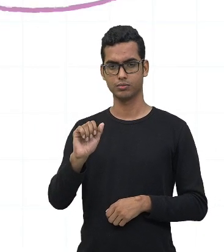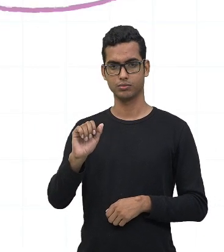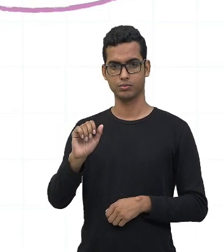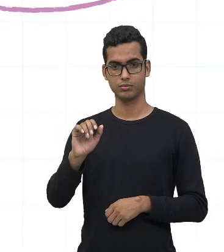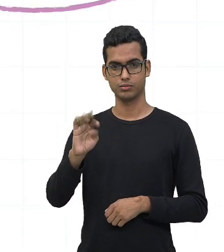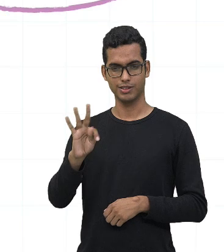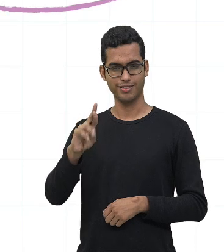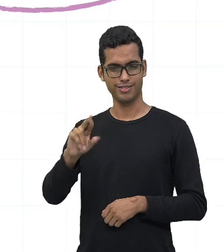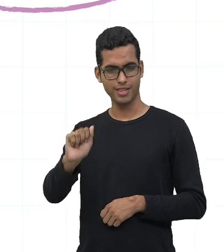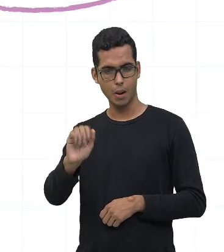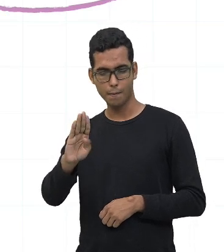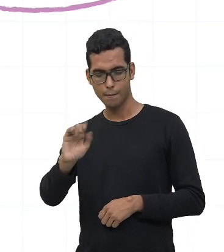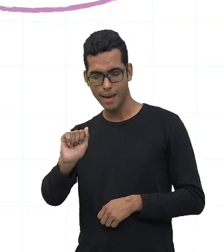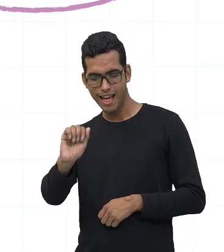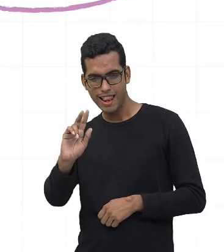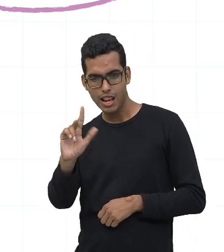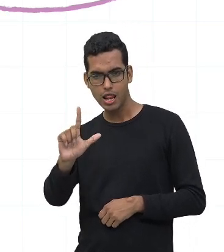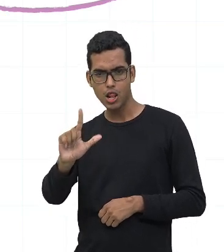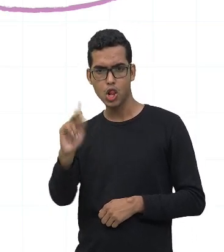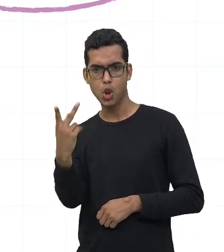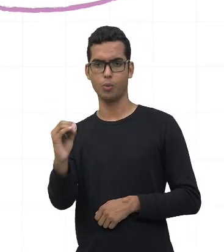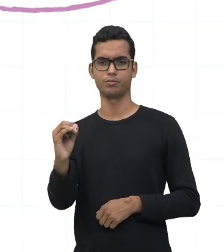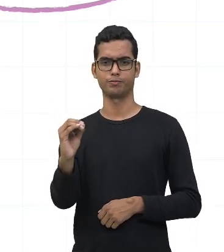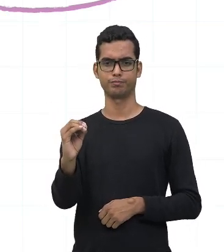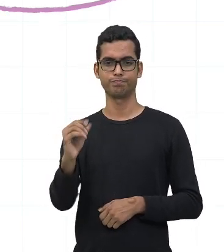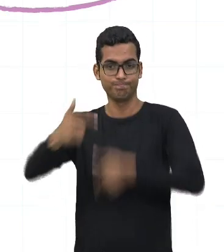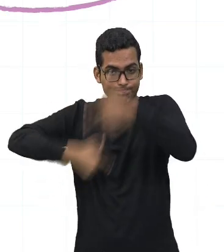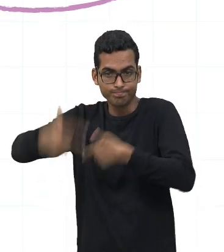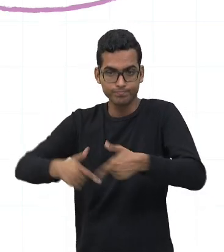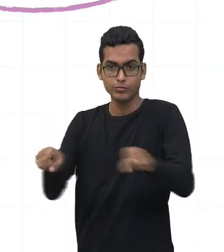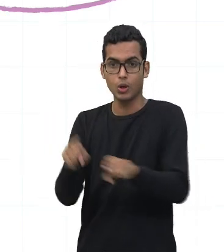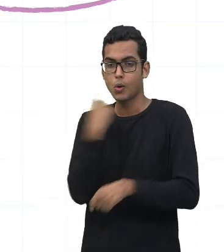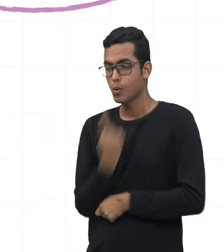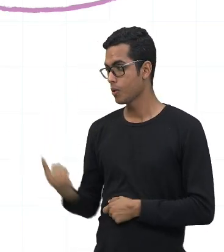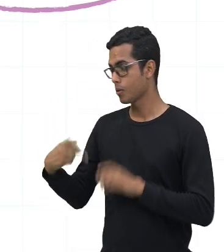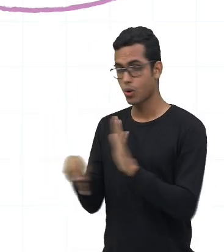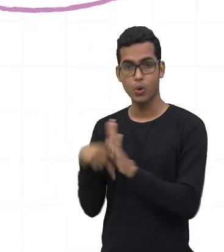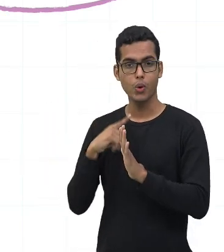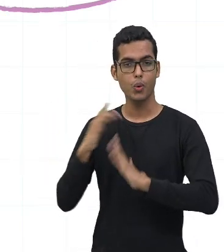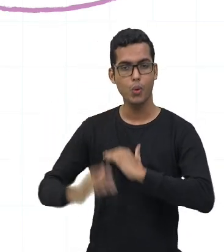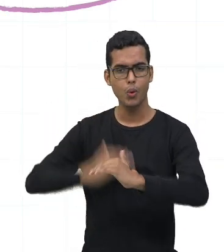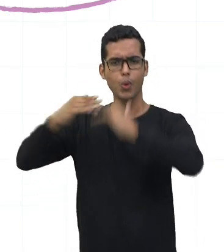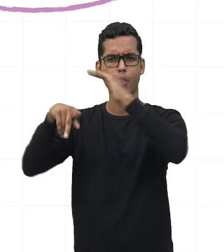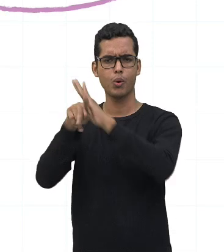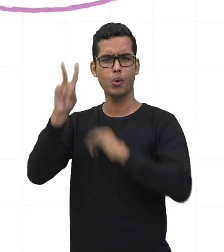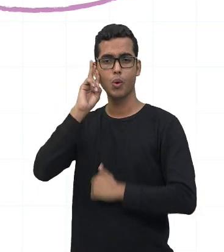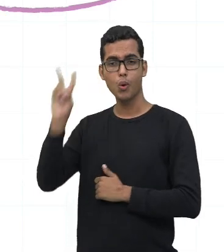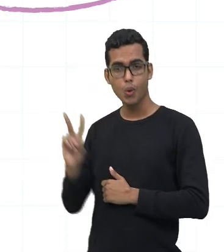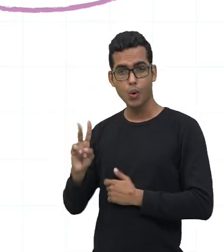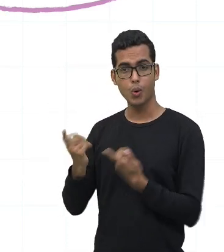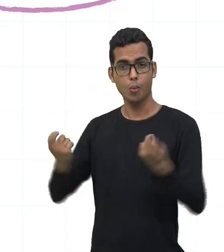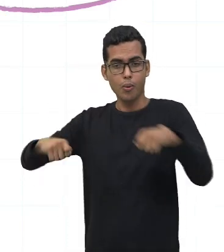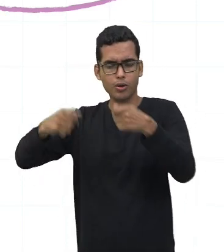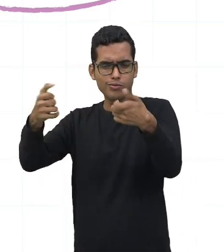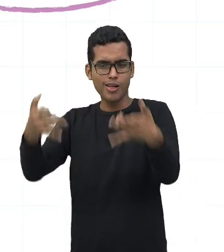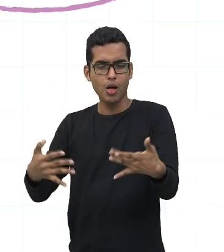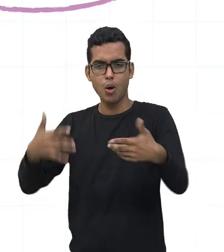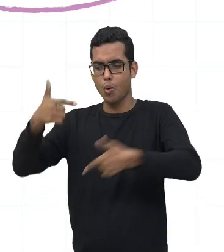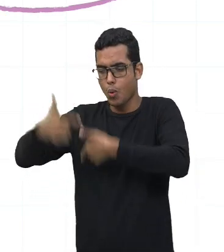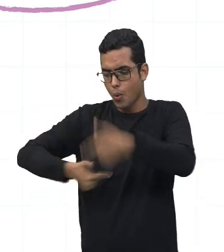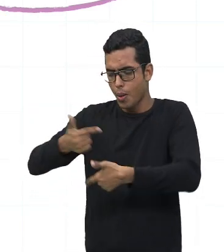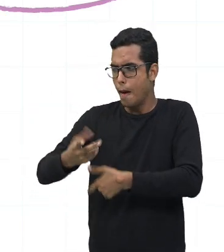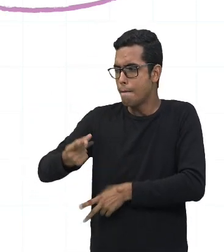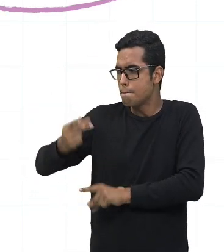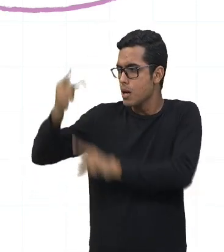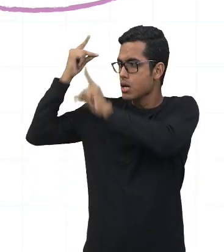evolução, nessa história, trazendo também a evolução histórica. Podemos falar do trabalho como era